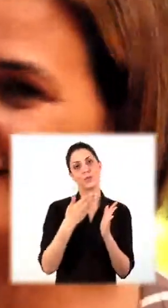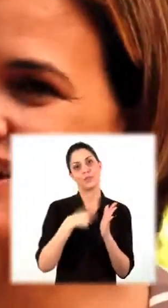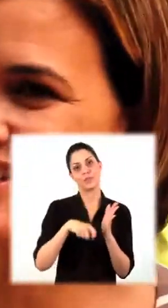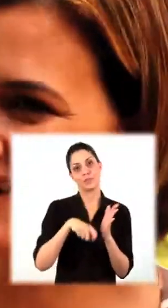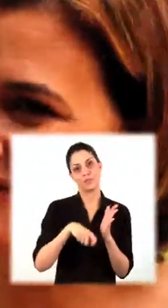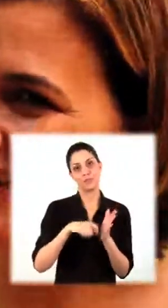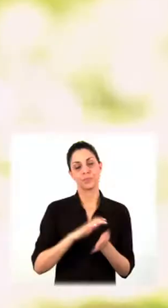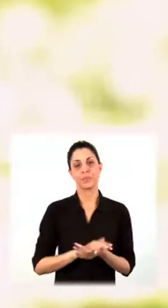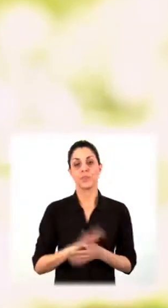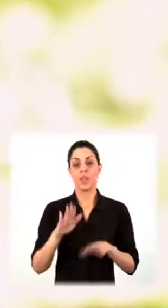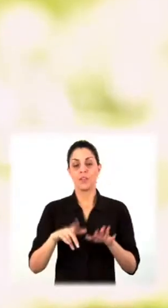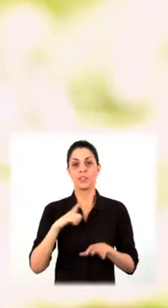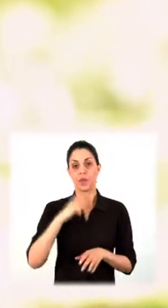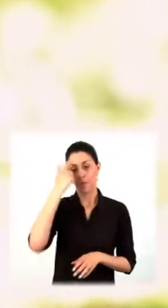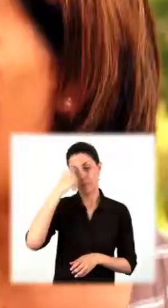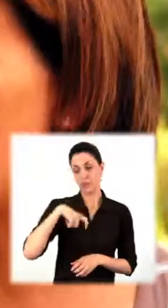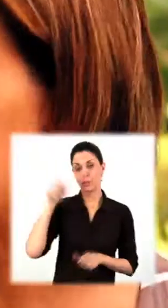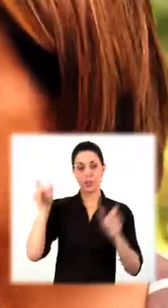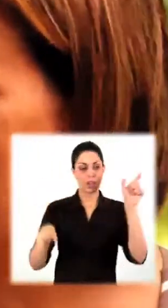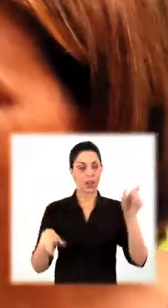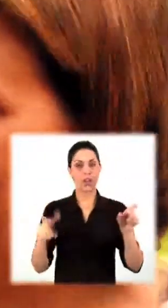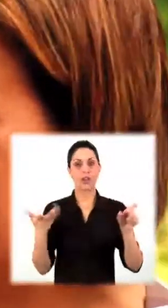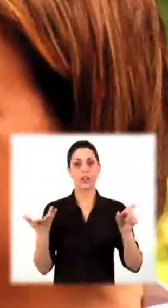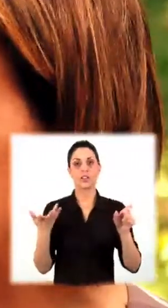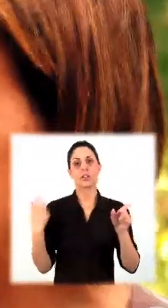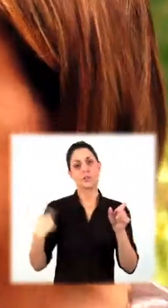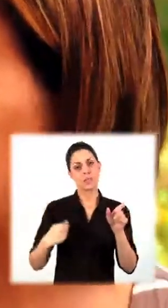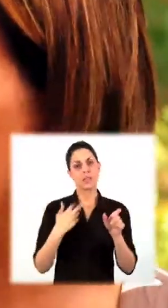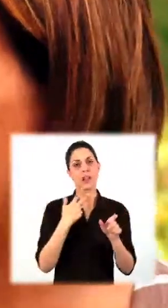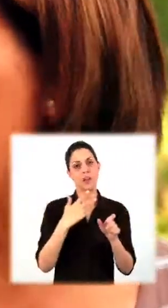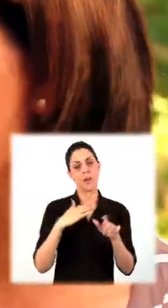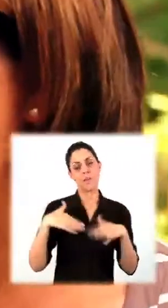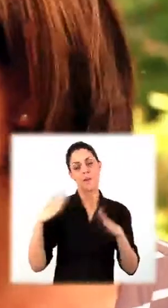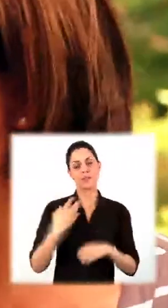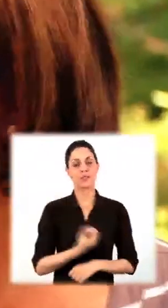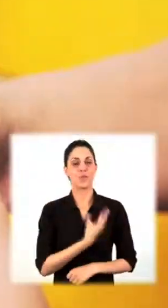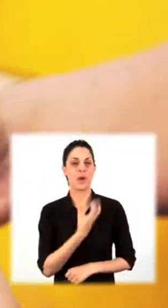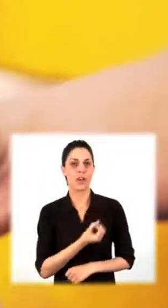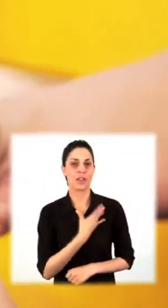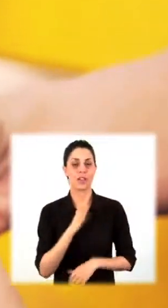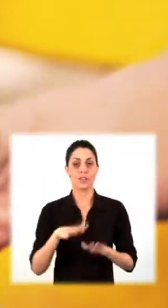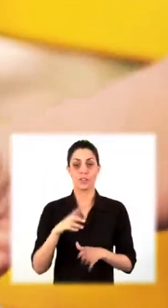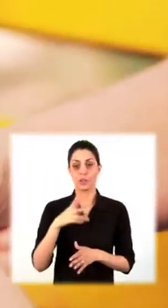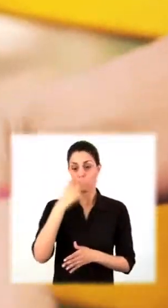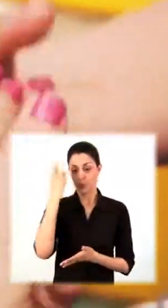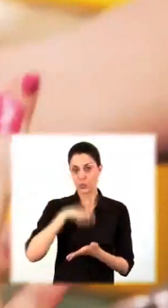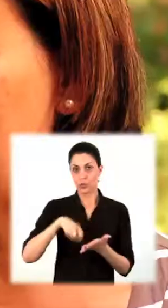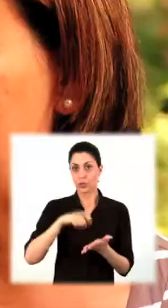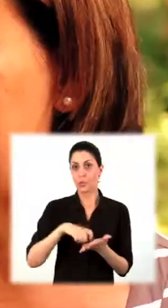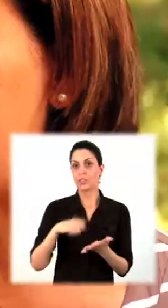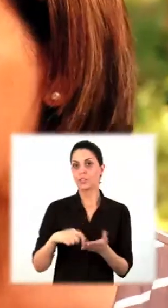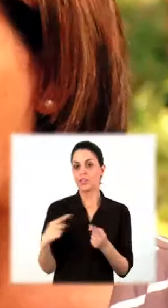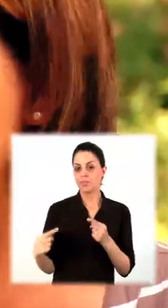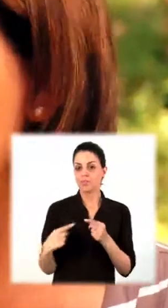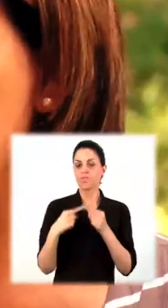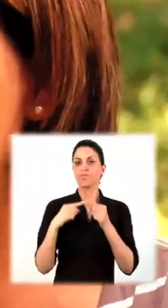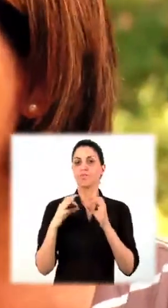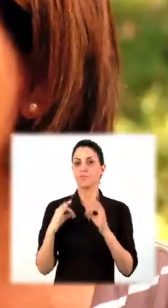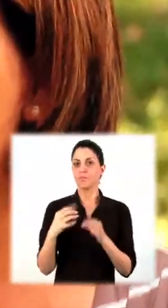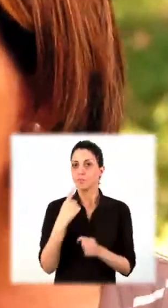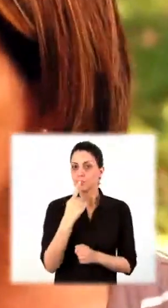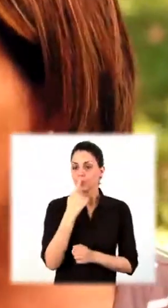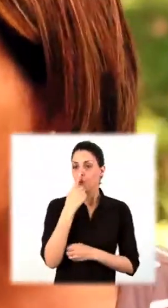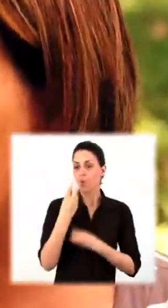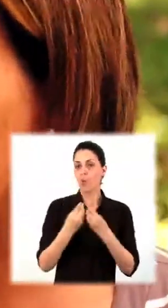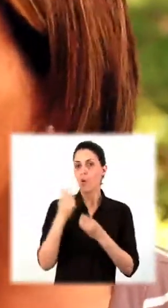texto que se está escrevendo. Tem personagens que pedem uma linguagem mais poética, e eu acho que o escritor tem que estar ligado e